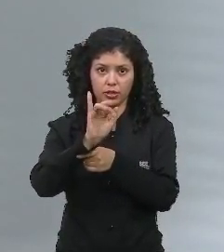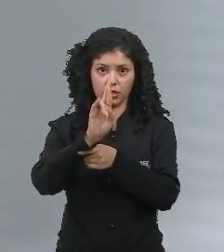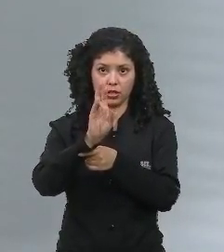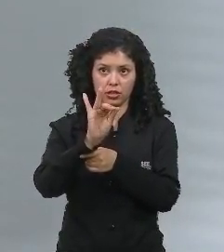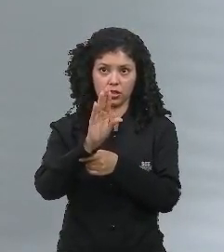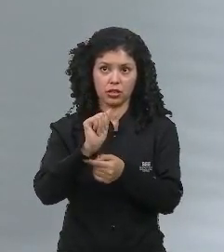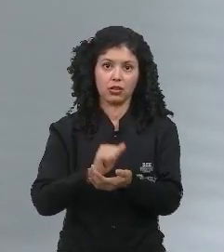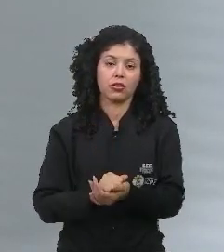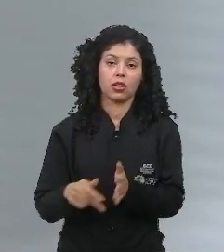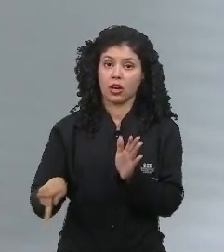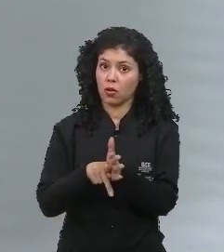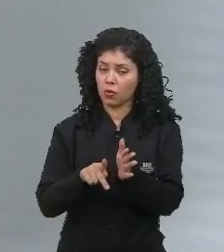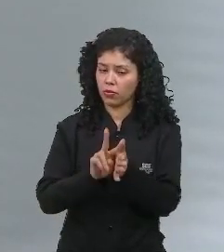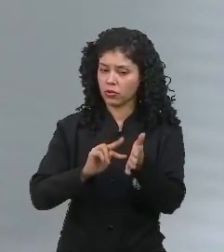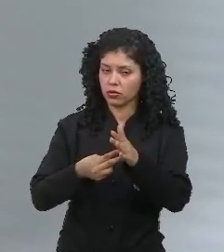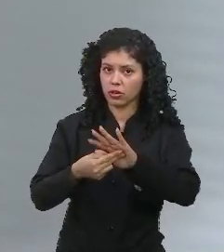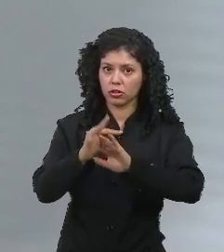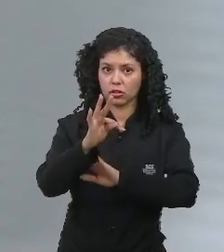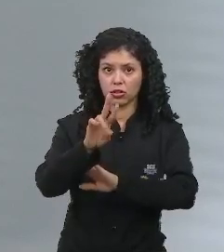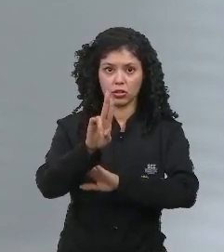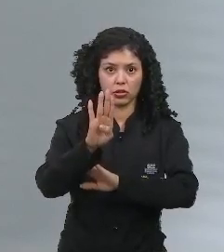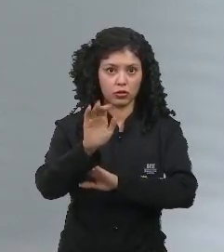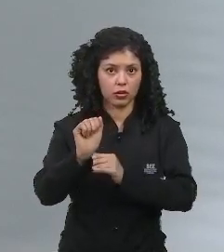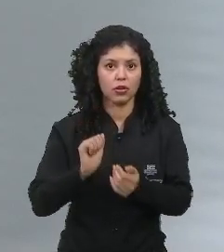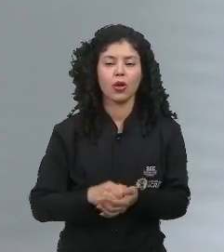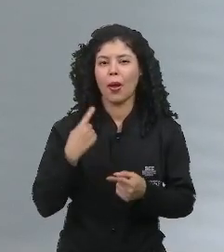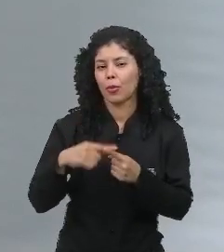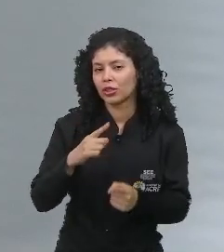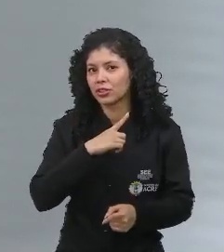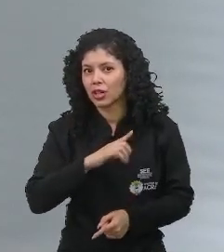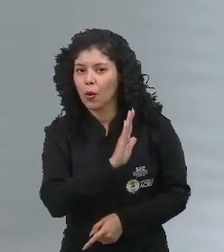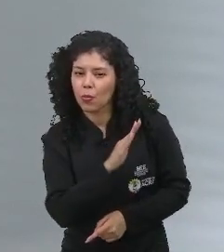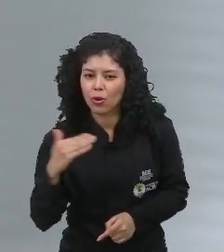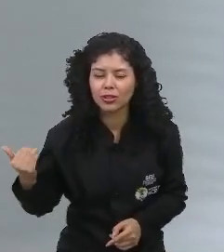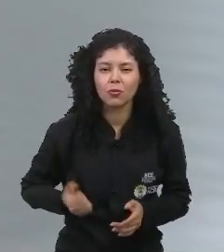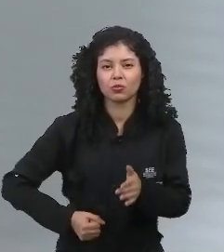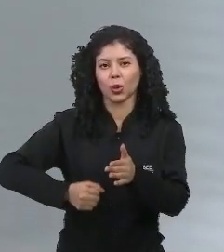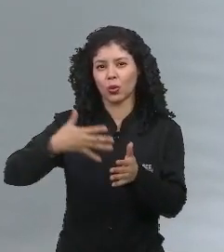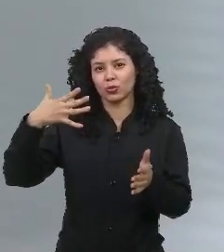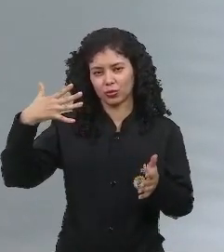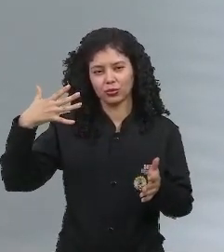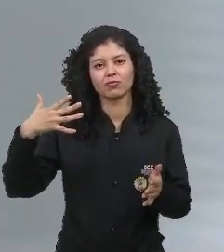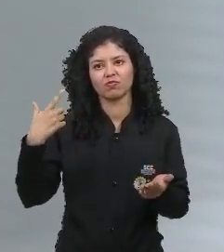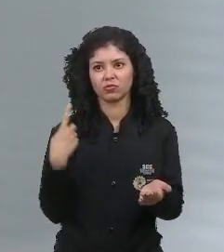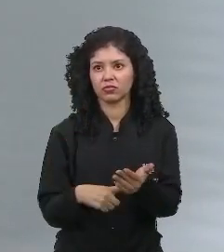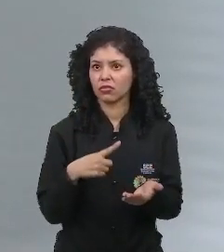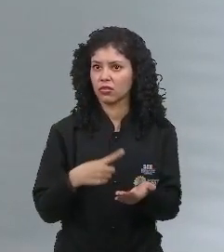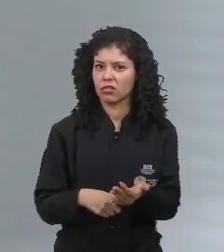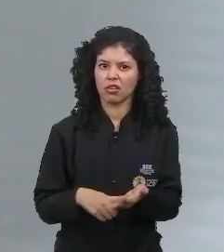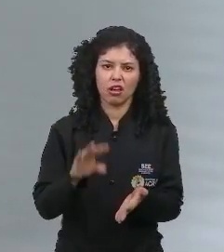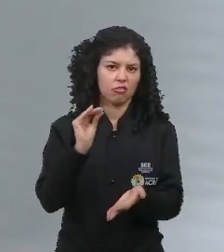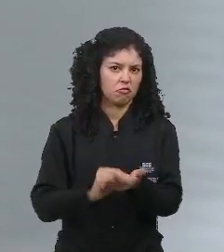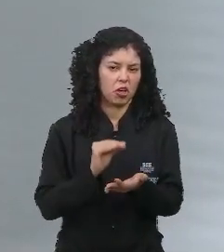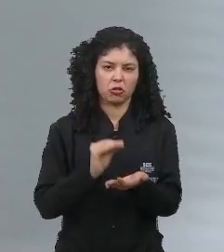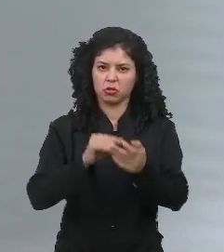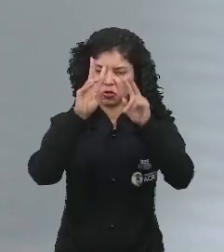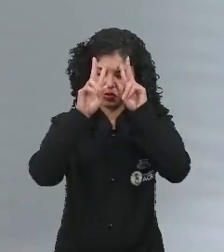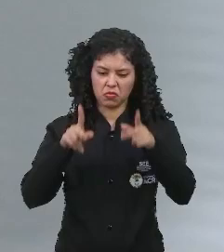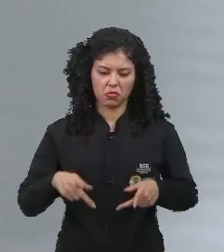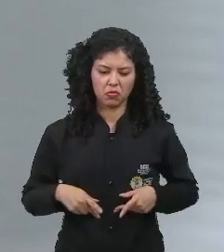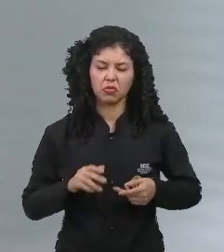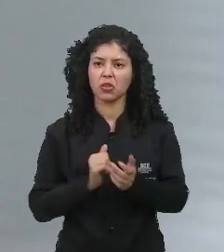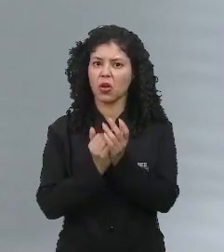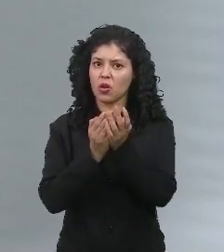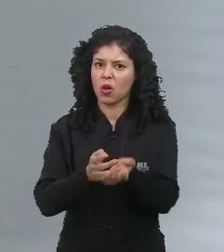remete à tumba, devido ao alto número de mortes que aconteciam em condições subhumanas, nos porões